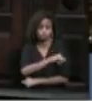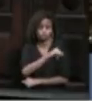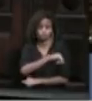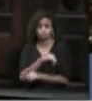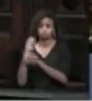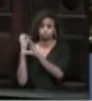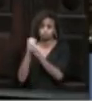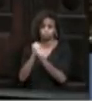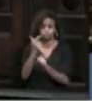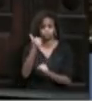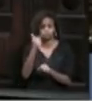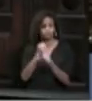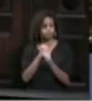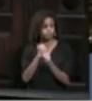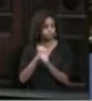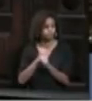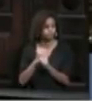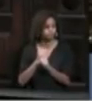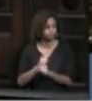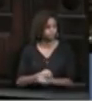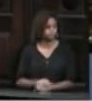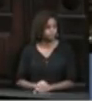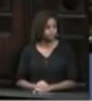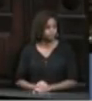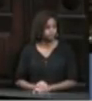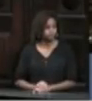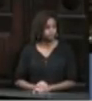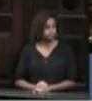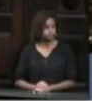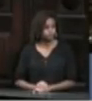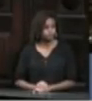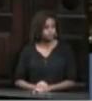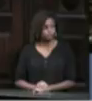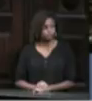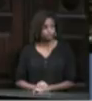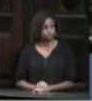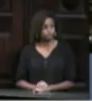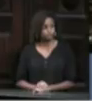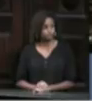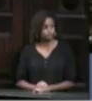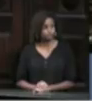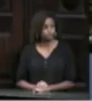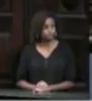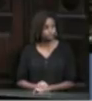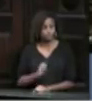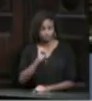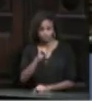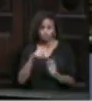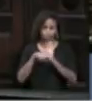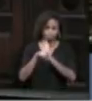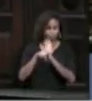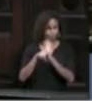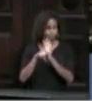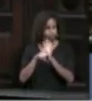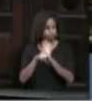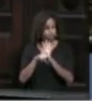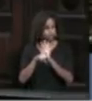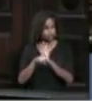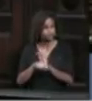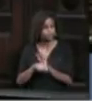mais que tecnicamente a gente esteja aqui votando o parecer do último ano, e o parecer é inconteste. Se formos olhar o que o Tribunal